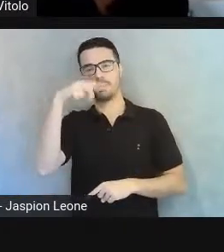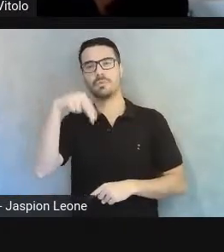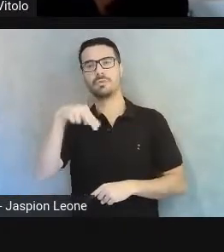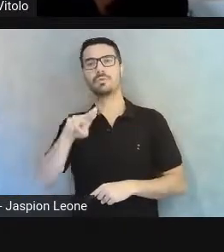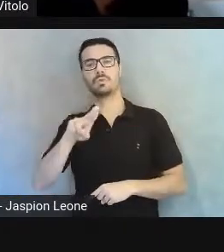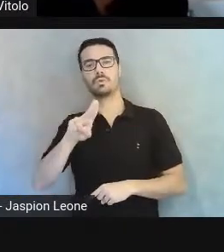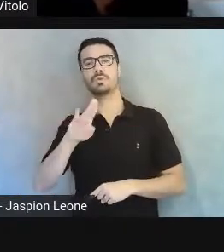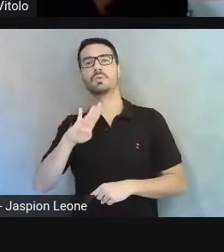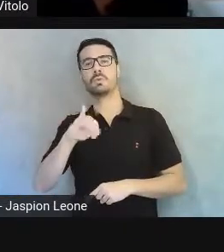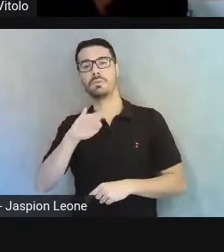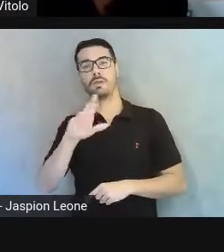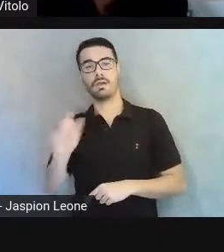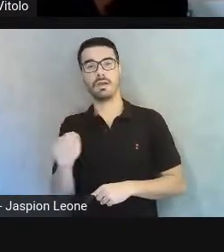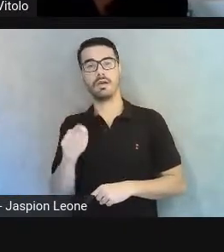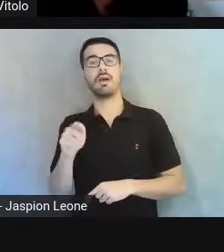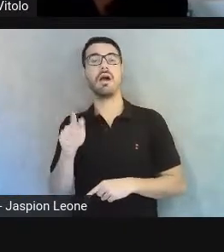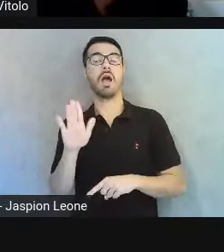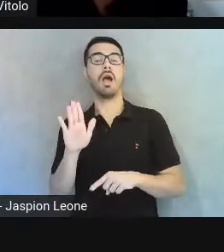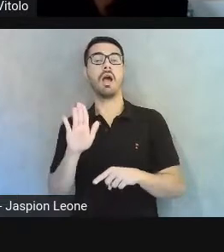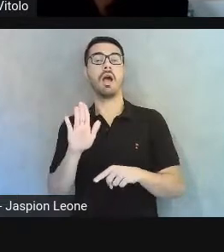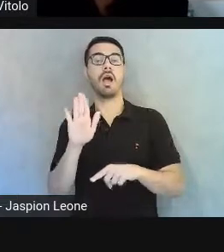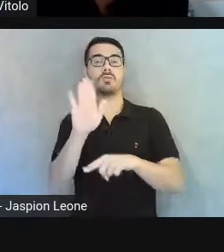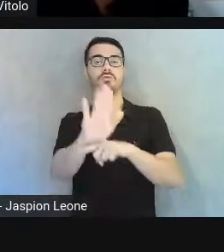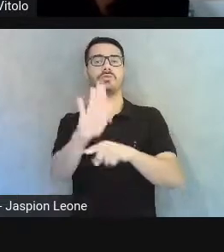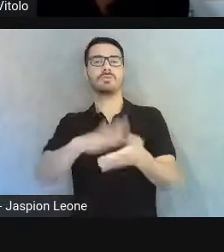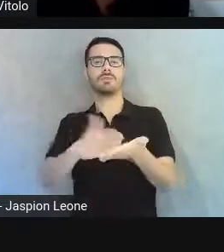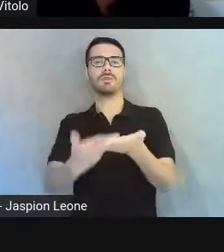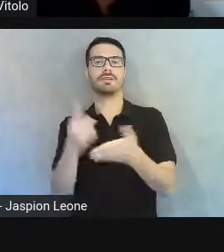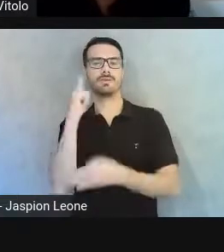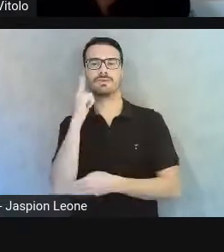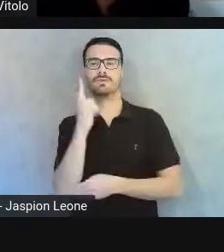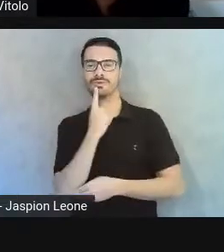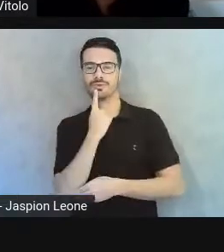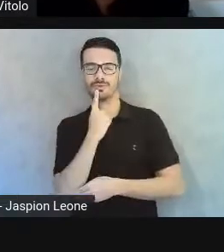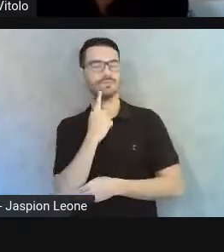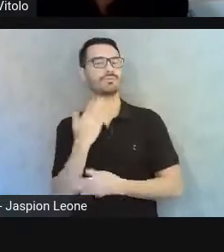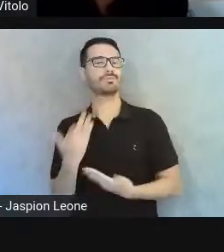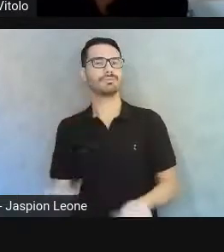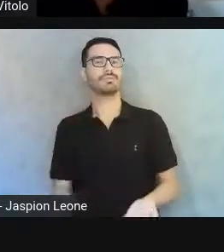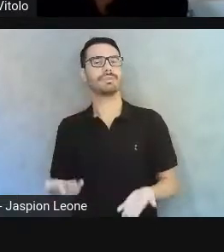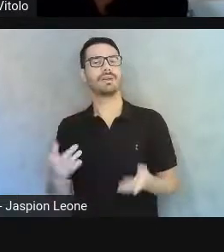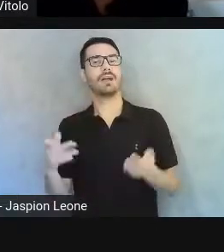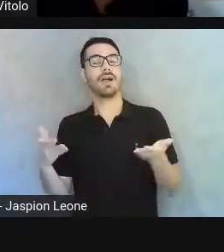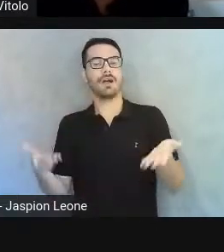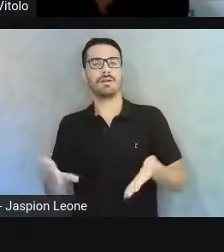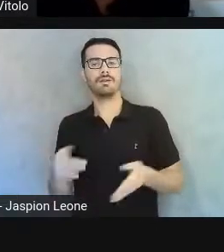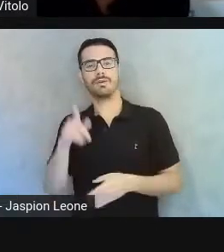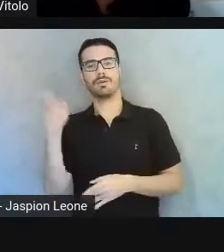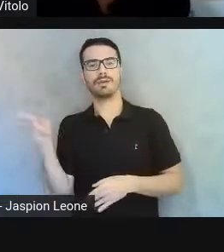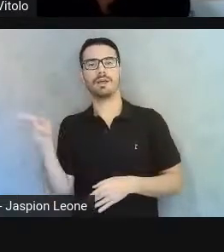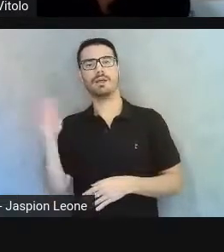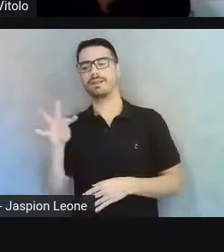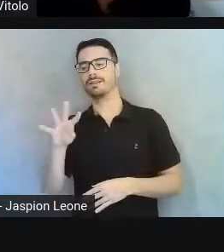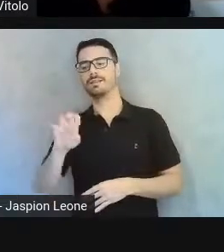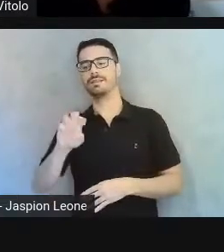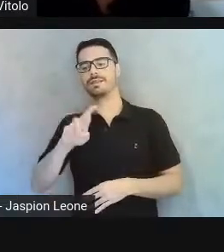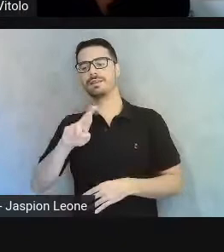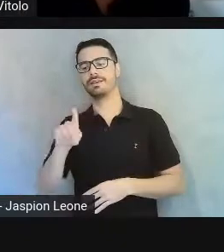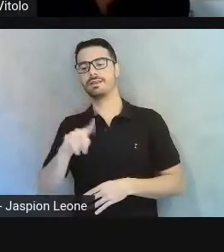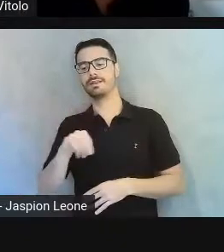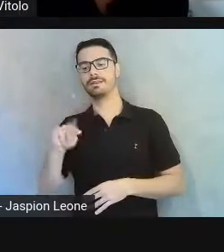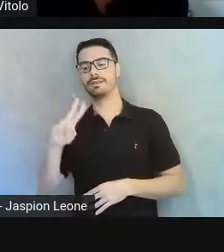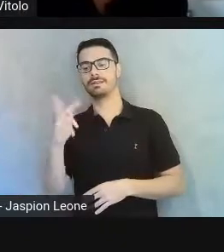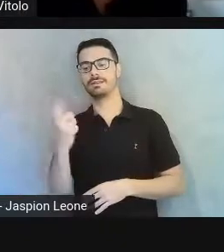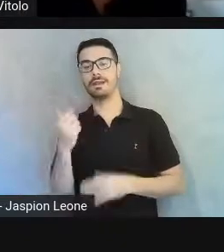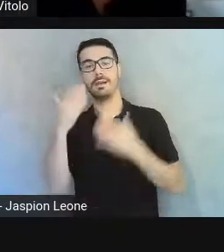ouvir. E antes de passar a bola para a professora Terezinha tocar esse bate-papo, eu gostaria de apresentá-la